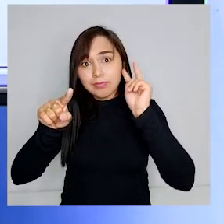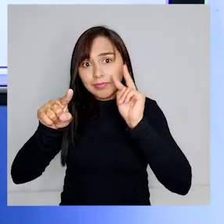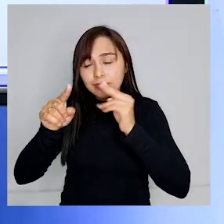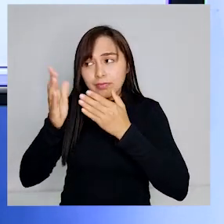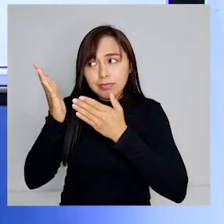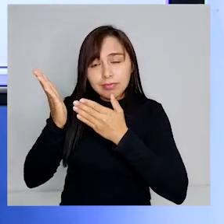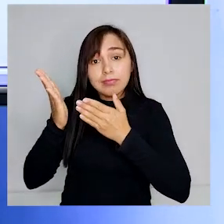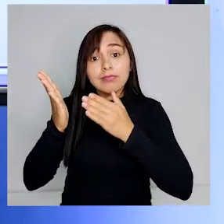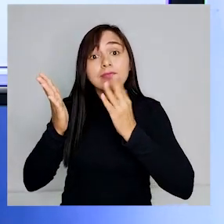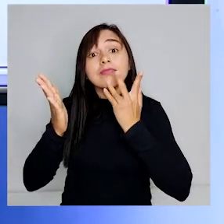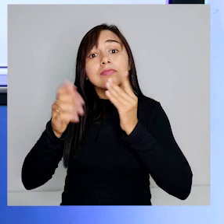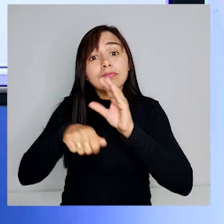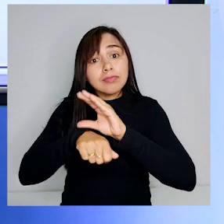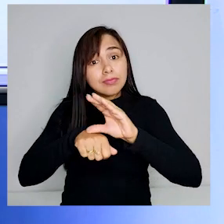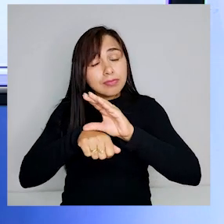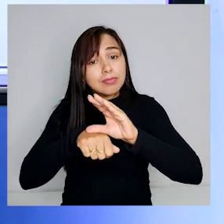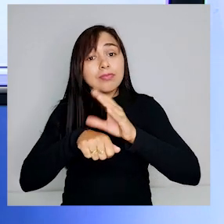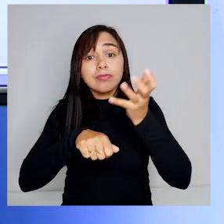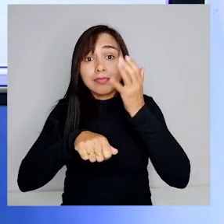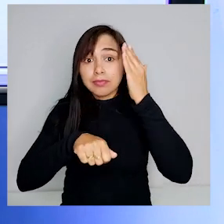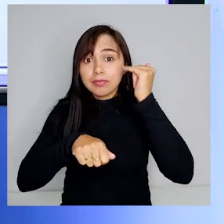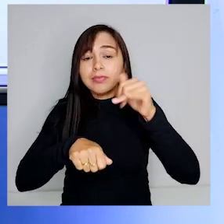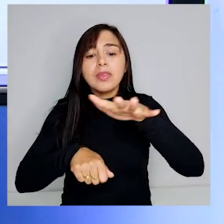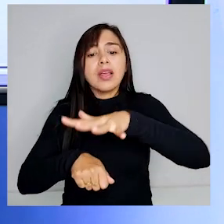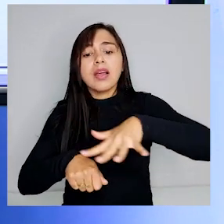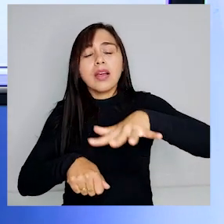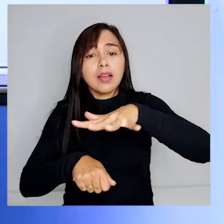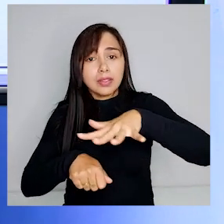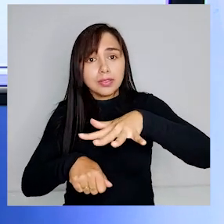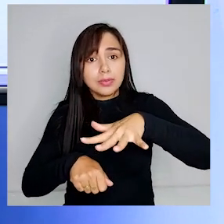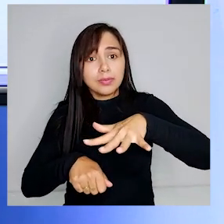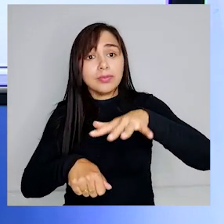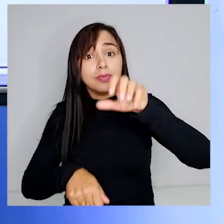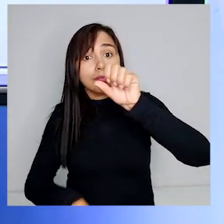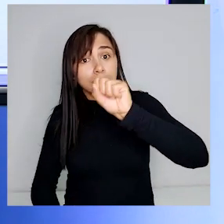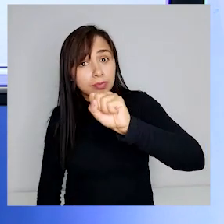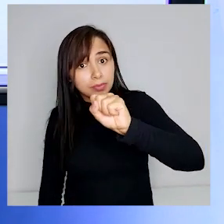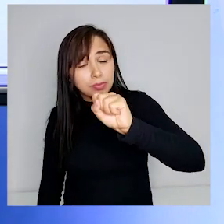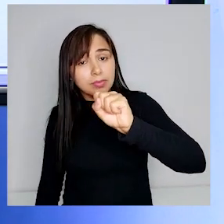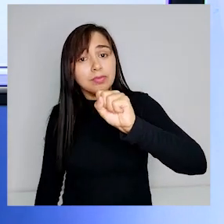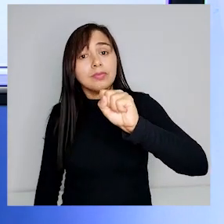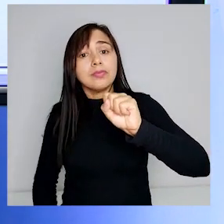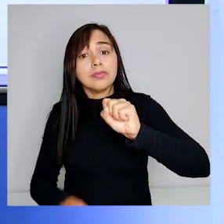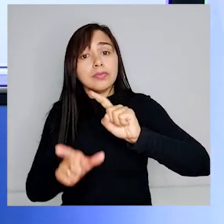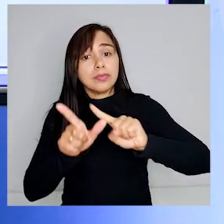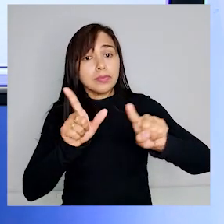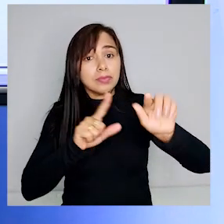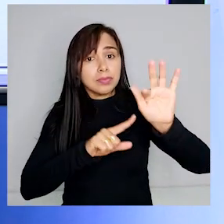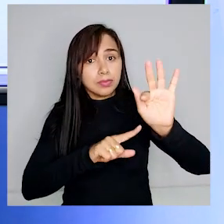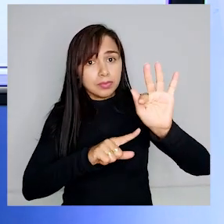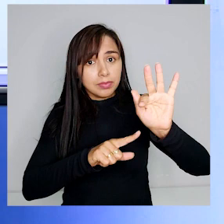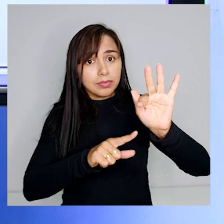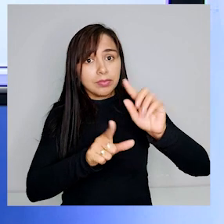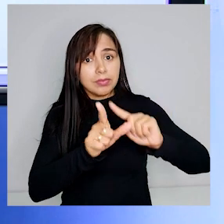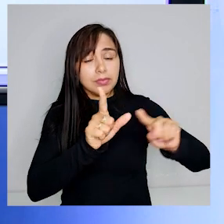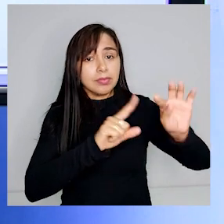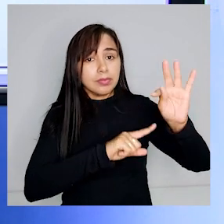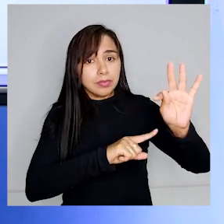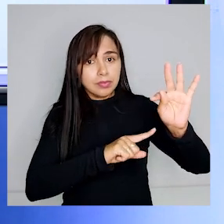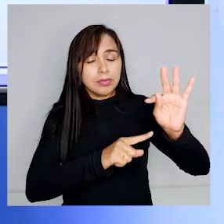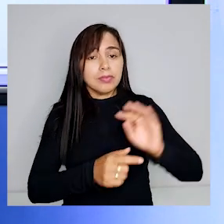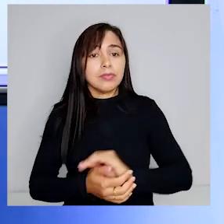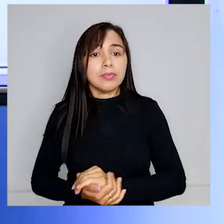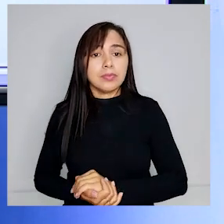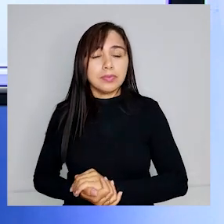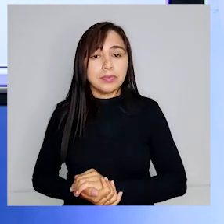e ele quer saber a área desse triângulo FST, desse triângulo branco. E vamos lá, vamos ver o que